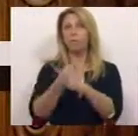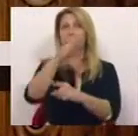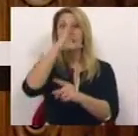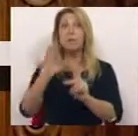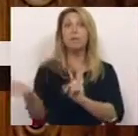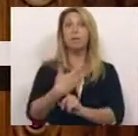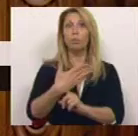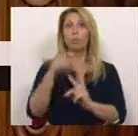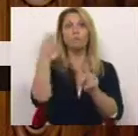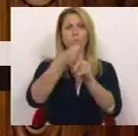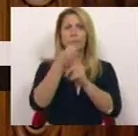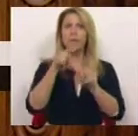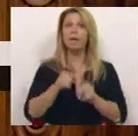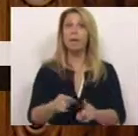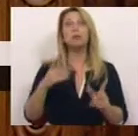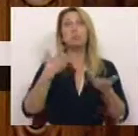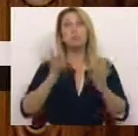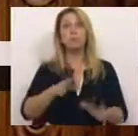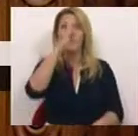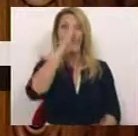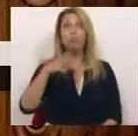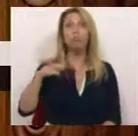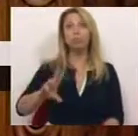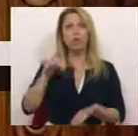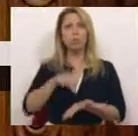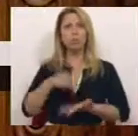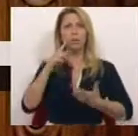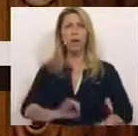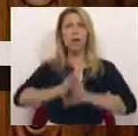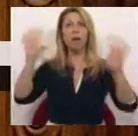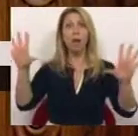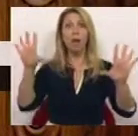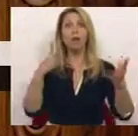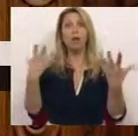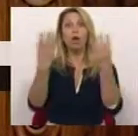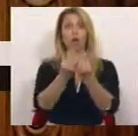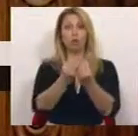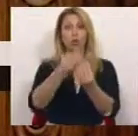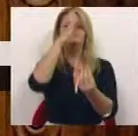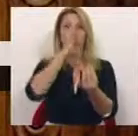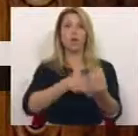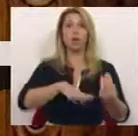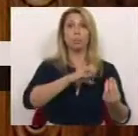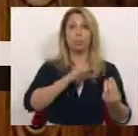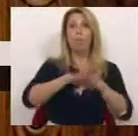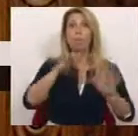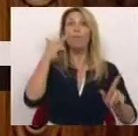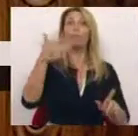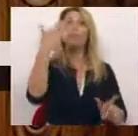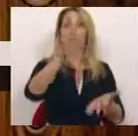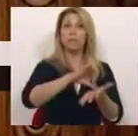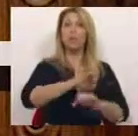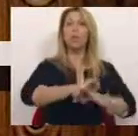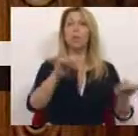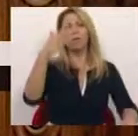assuma uma posição muito clara junto do Governo espanhol sobre o futuro da central nuclear. E também consideramos que na